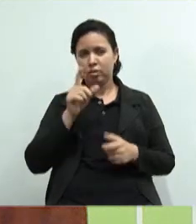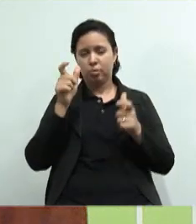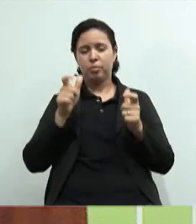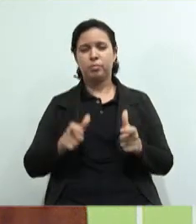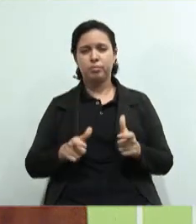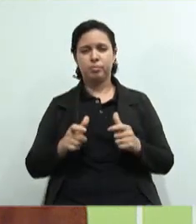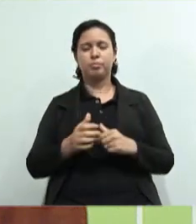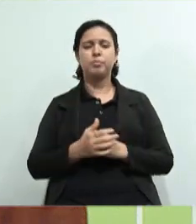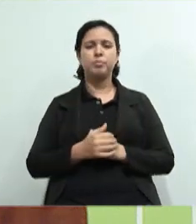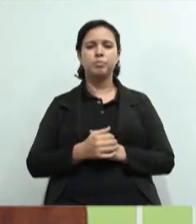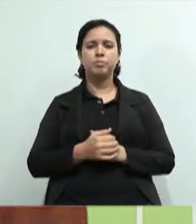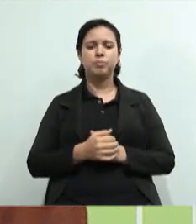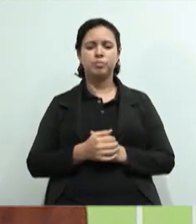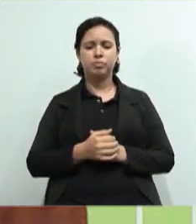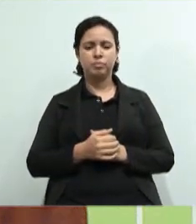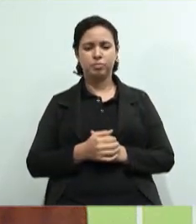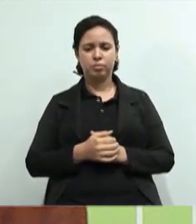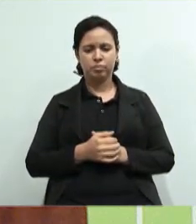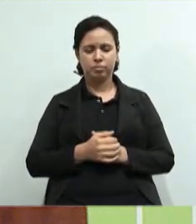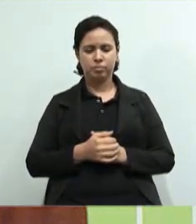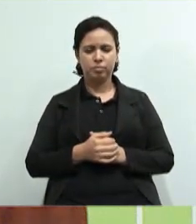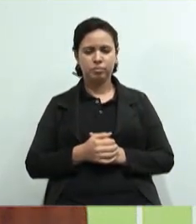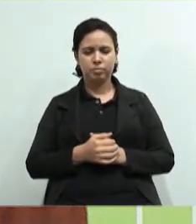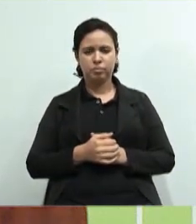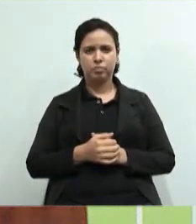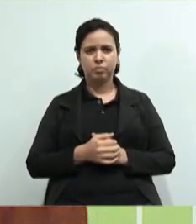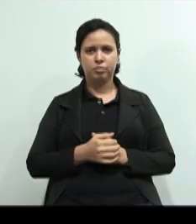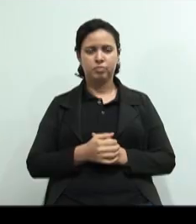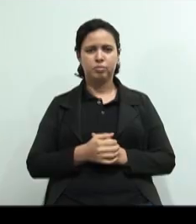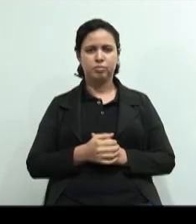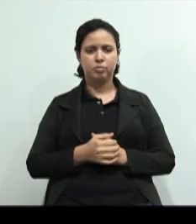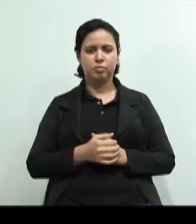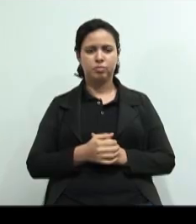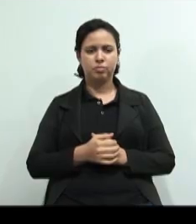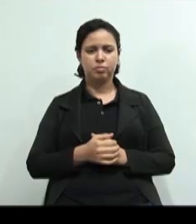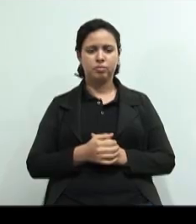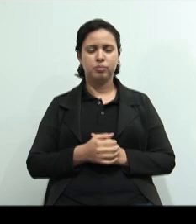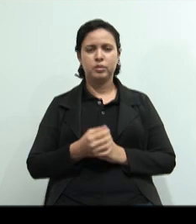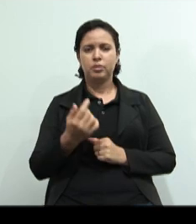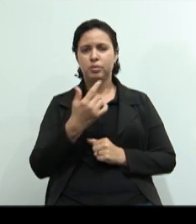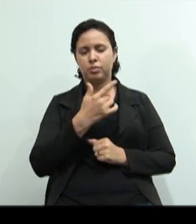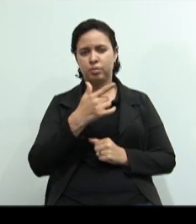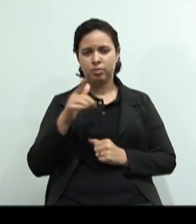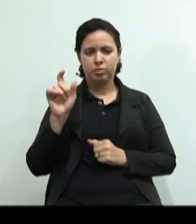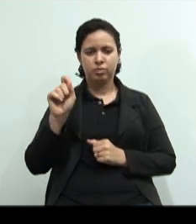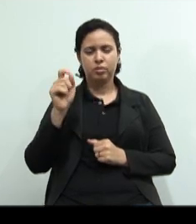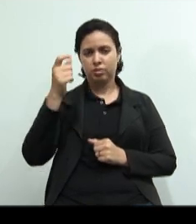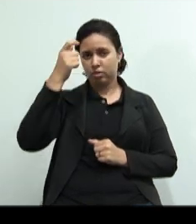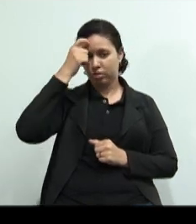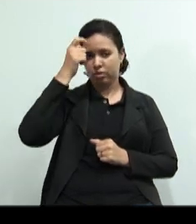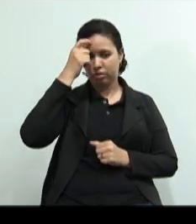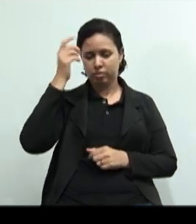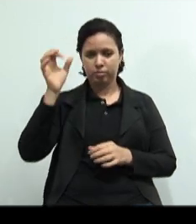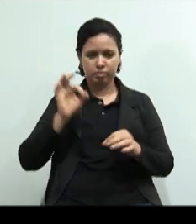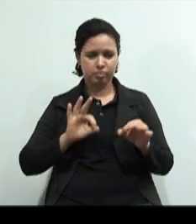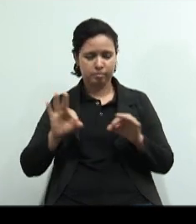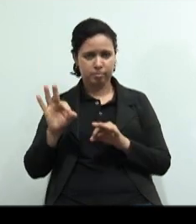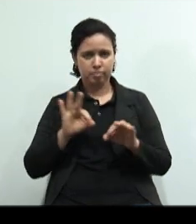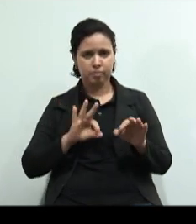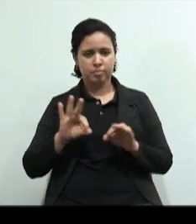Tá certo? Vamos em frente. O próximo é o senso de